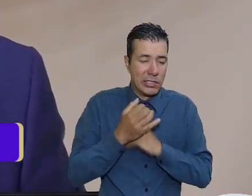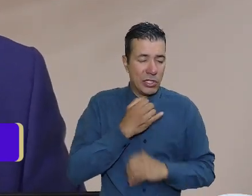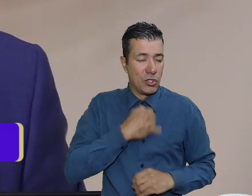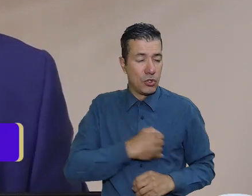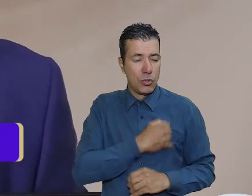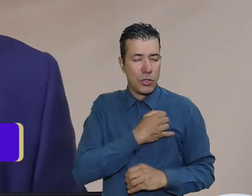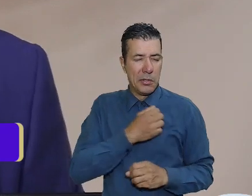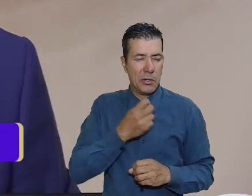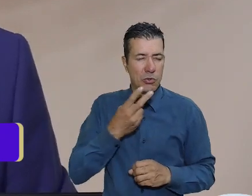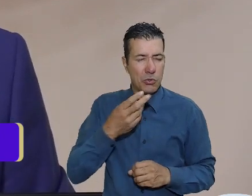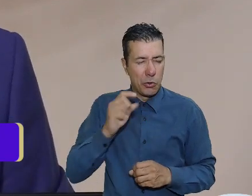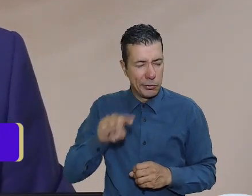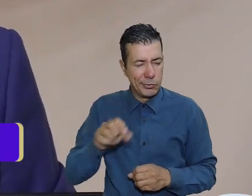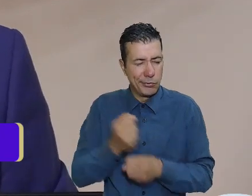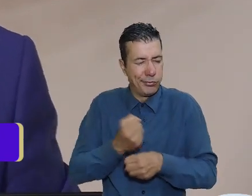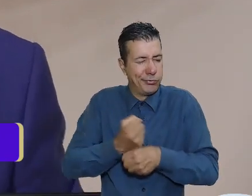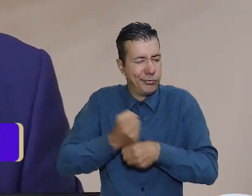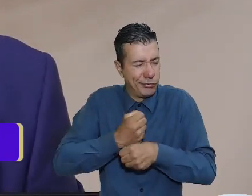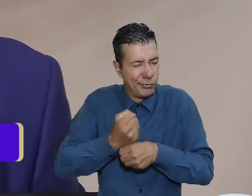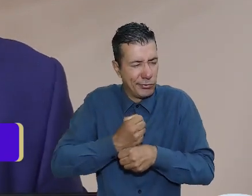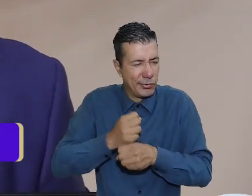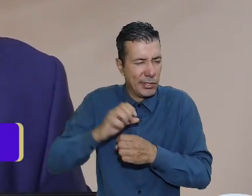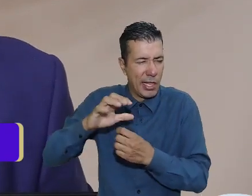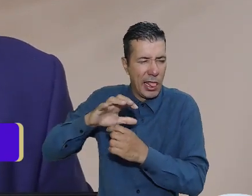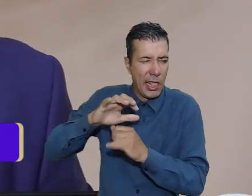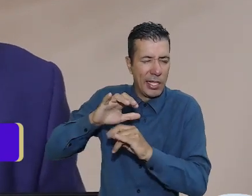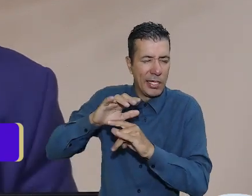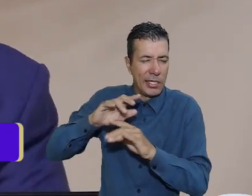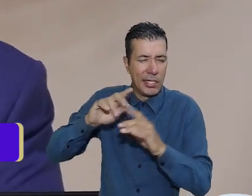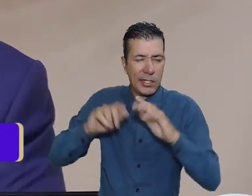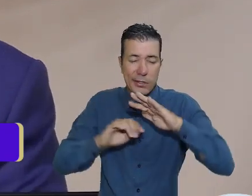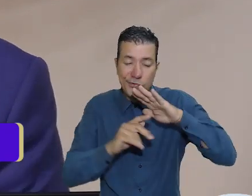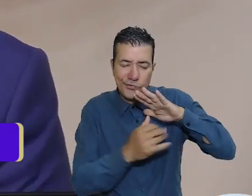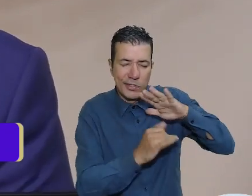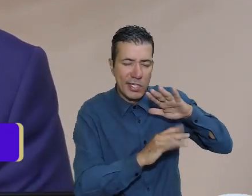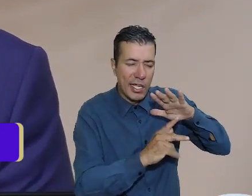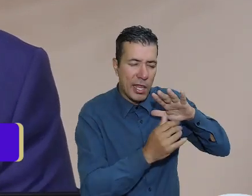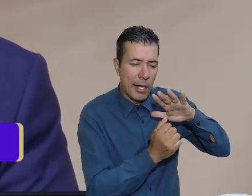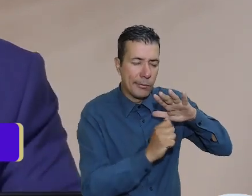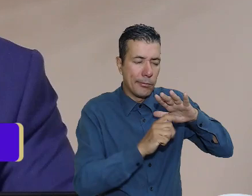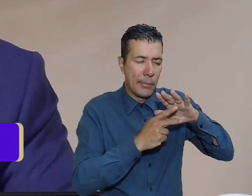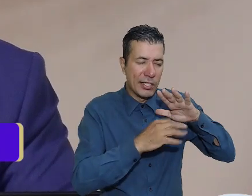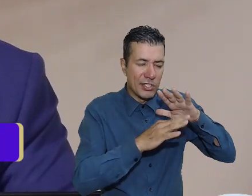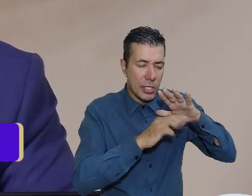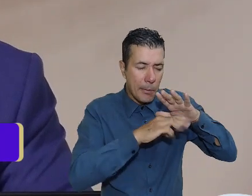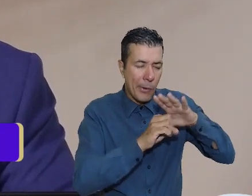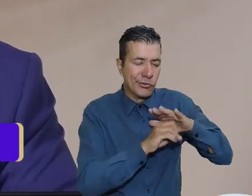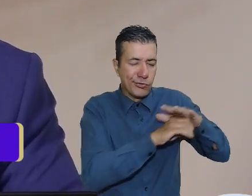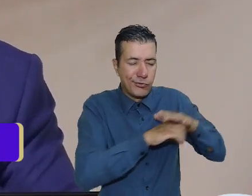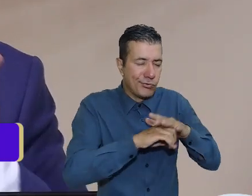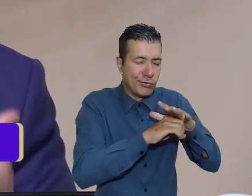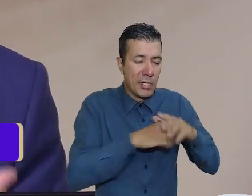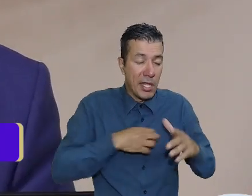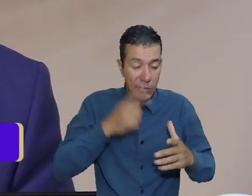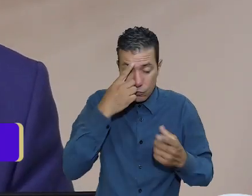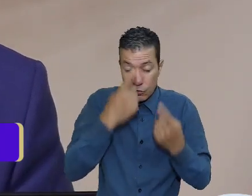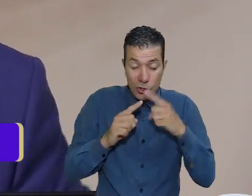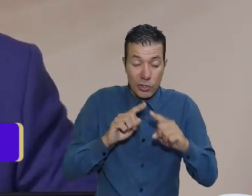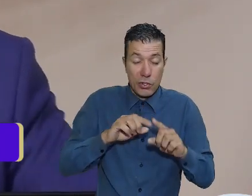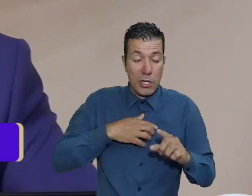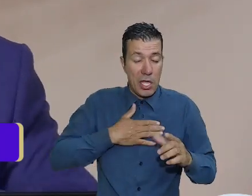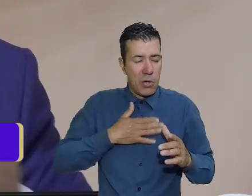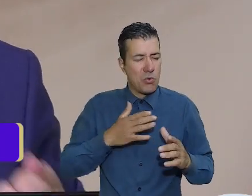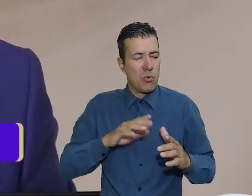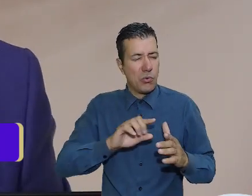de 2000 anos lá na ilha de Patmos. Cristo se apresenta, ele tem o livro na mão e diz: eu sou digno, eu abri o